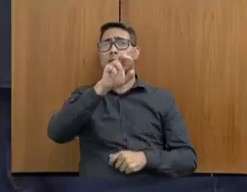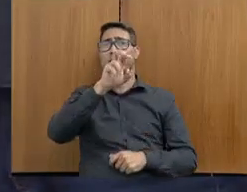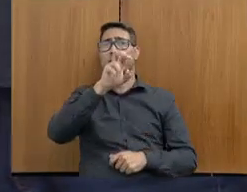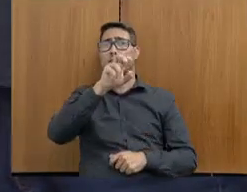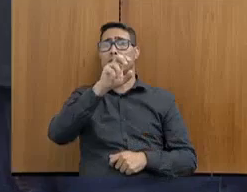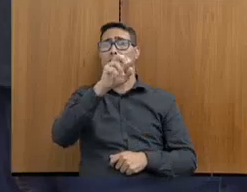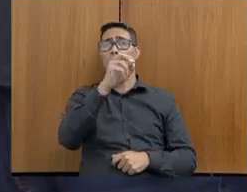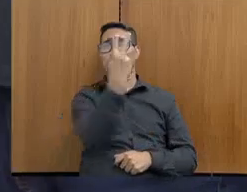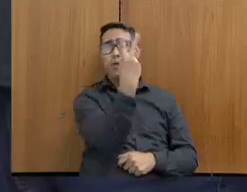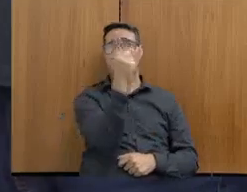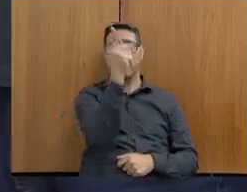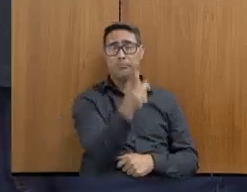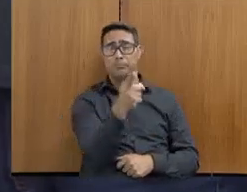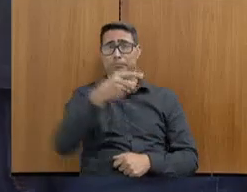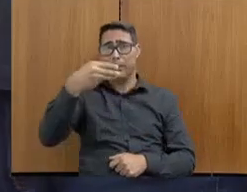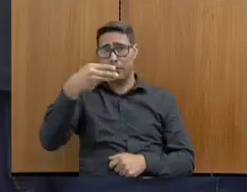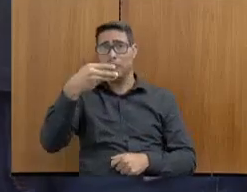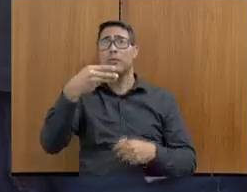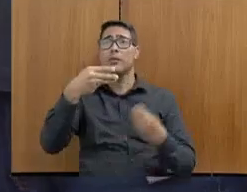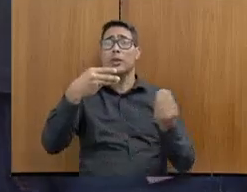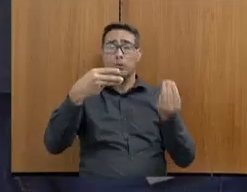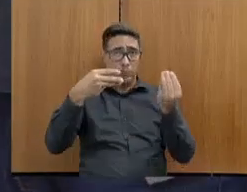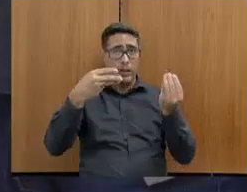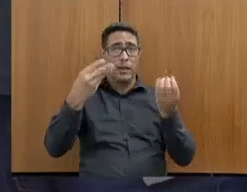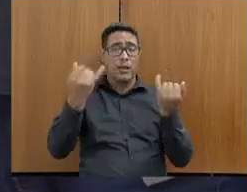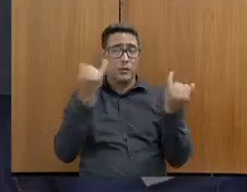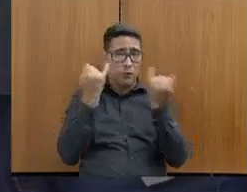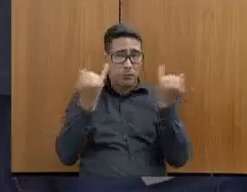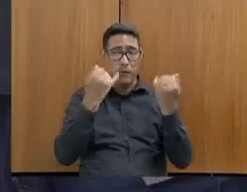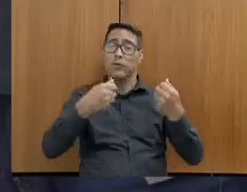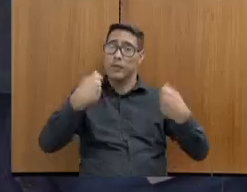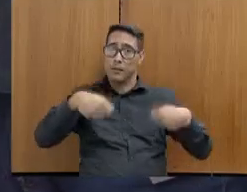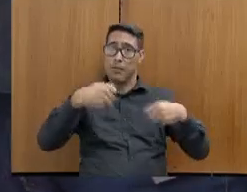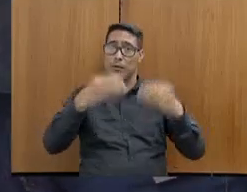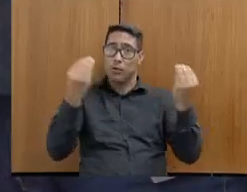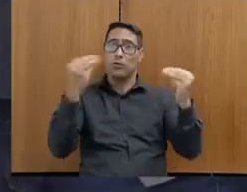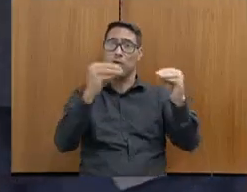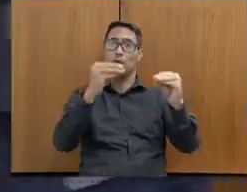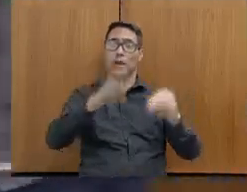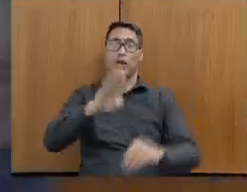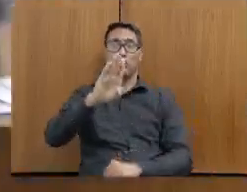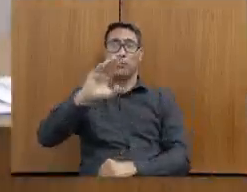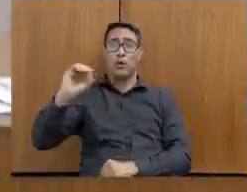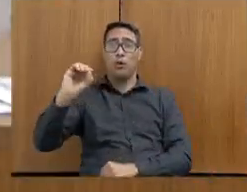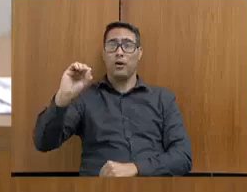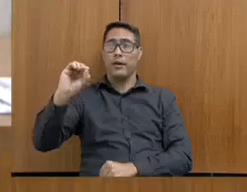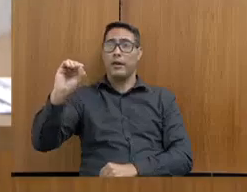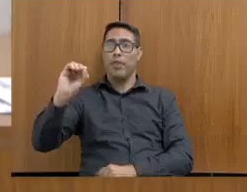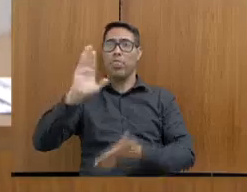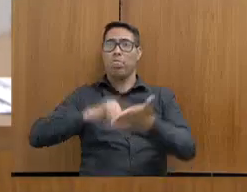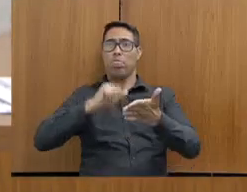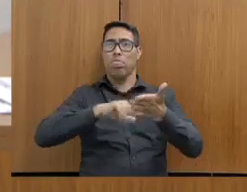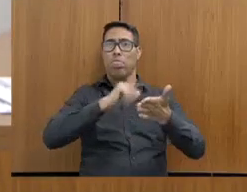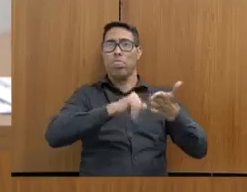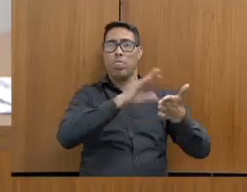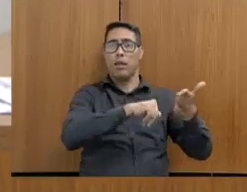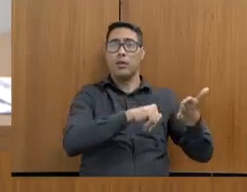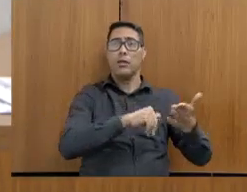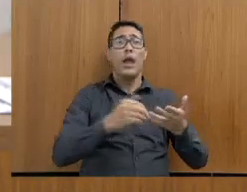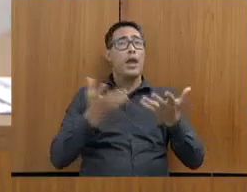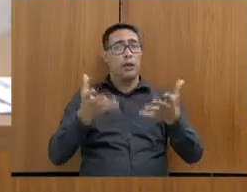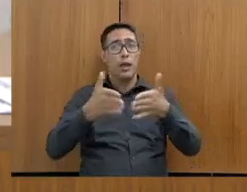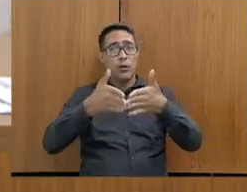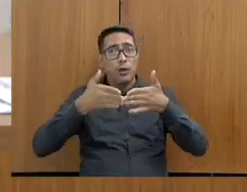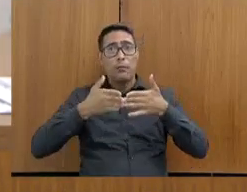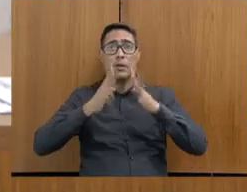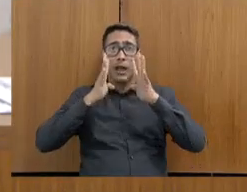terços das informações que deveriam tá sendo prestadas no boletim de ocorrência omitidas e eu queria pedir uma especial Atenção para